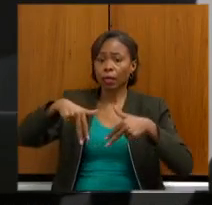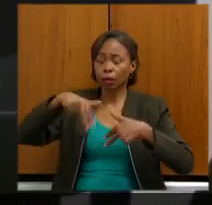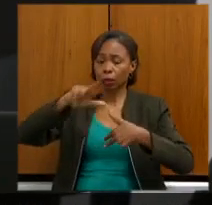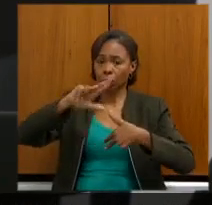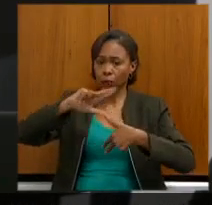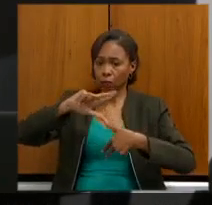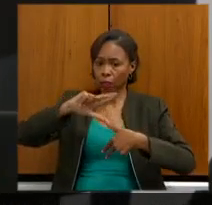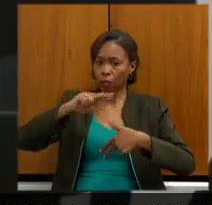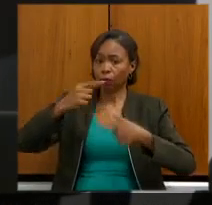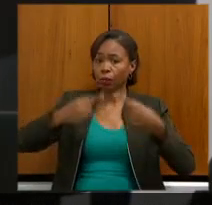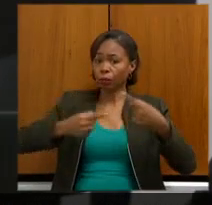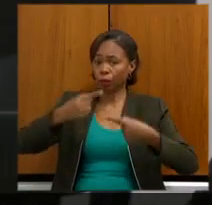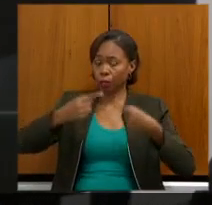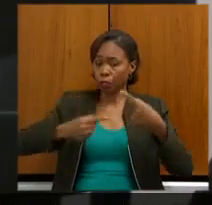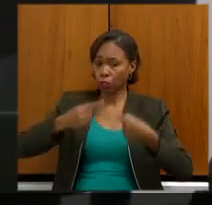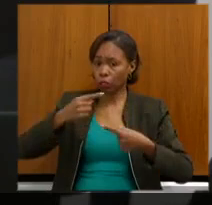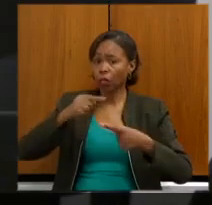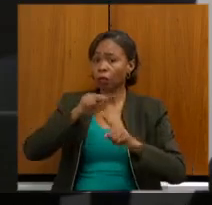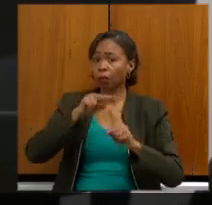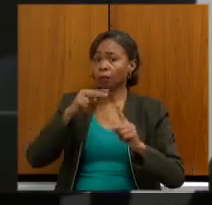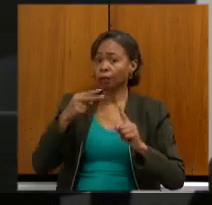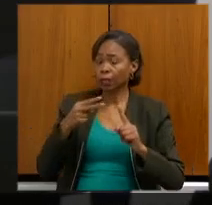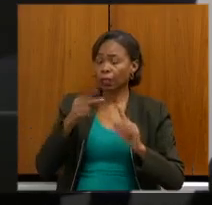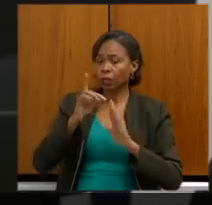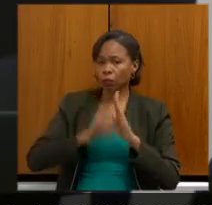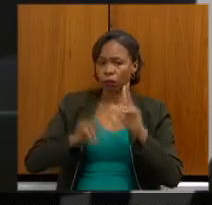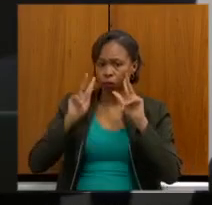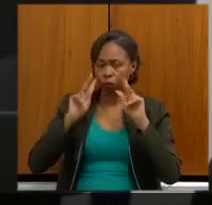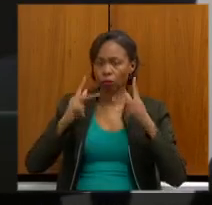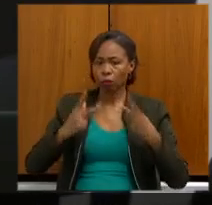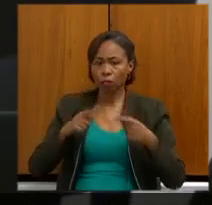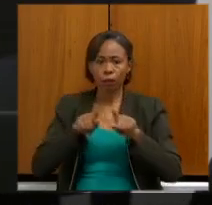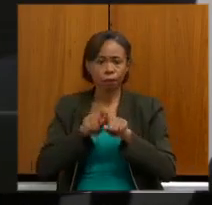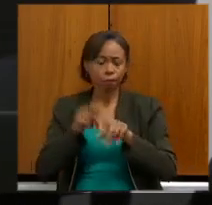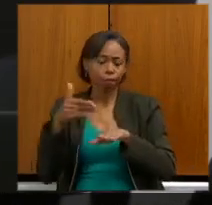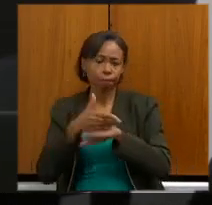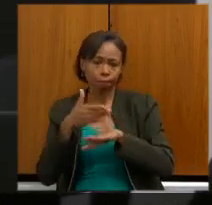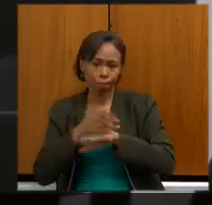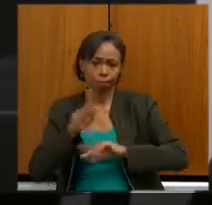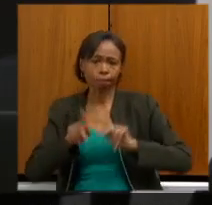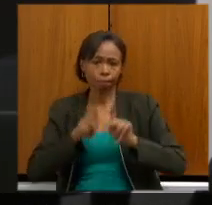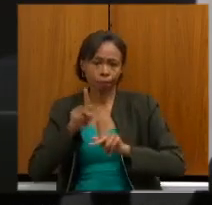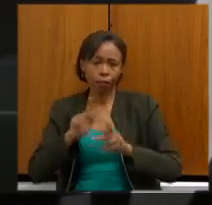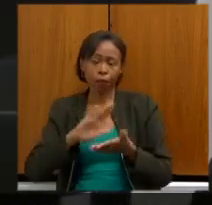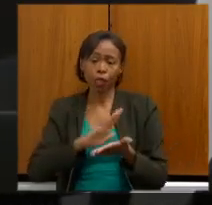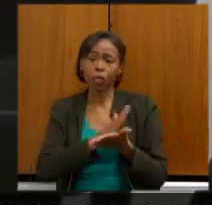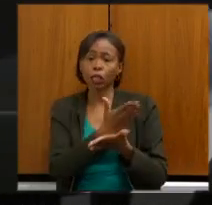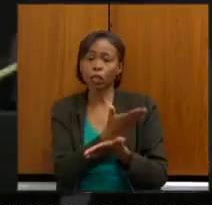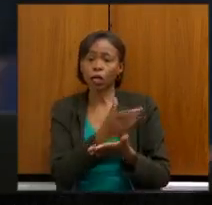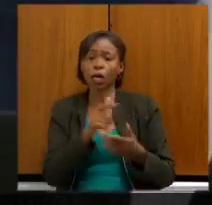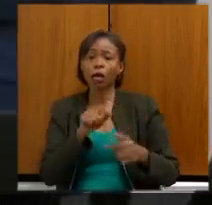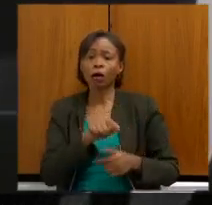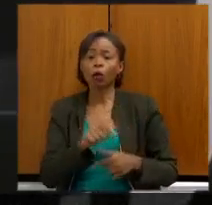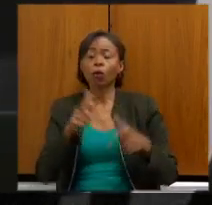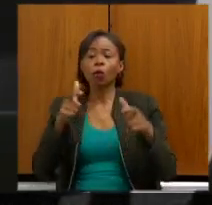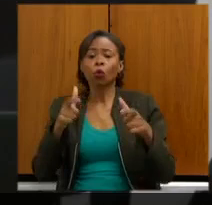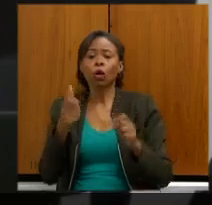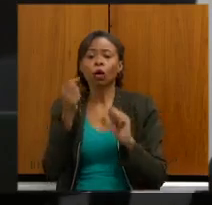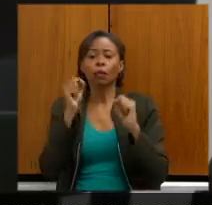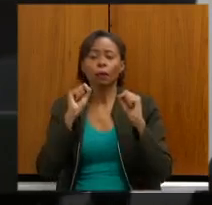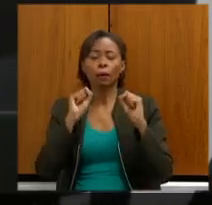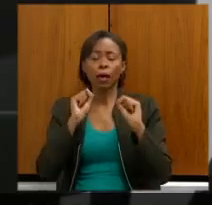levar até perspectiva de direitos humanos a Popular II Participação Popular na desativação da unidade prisional